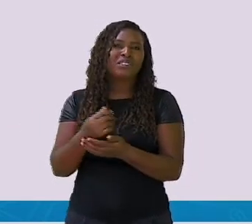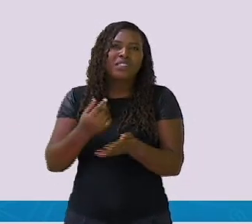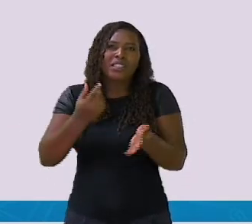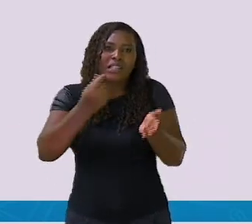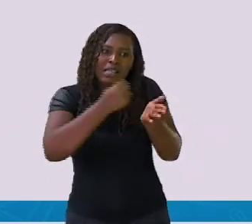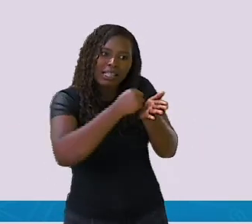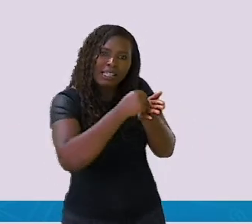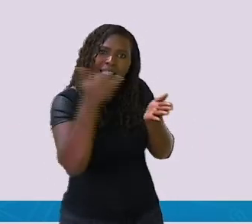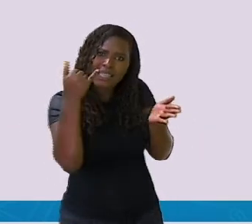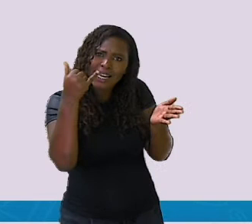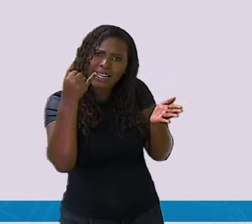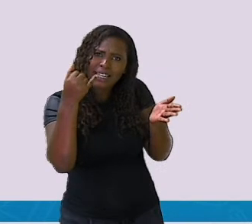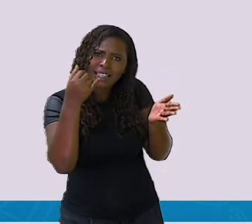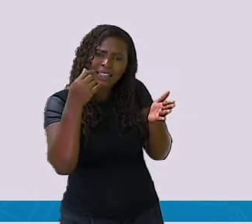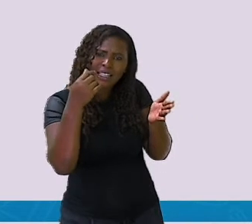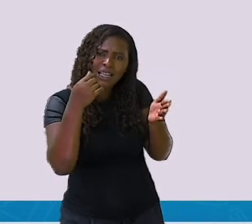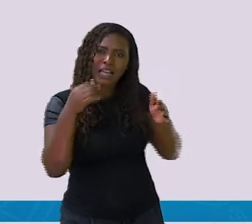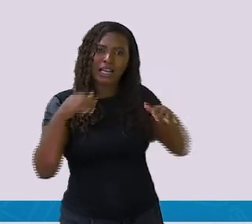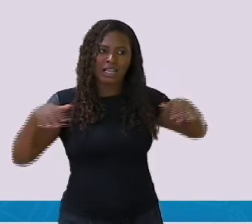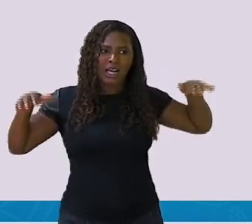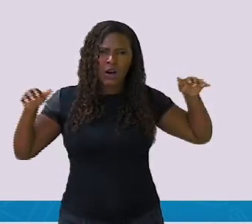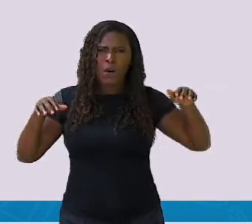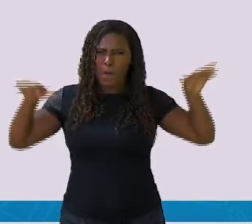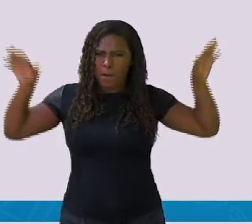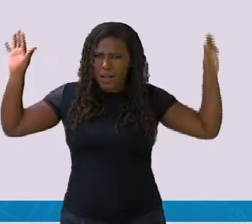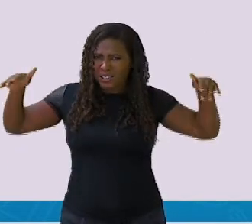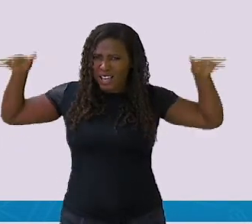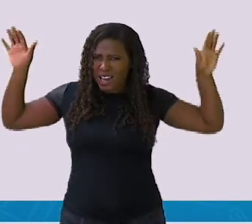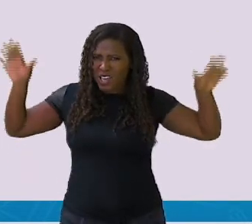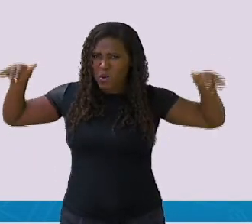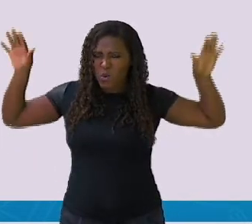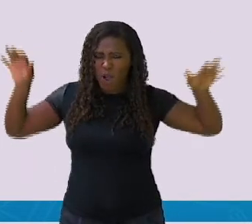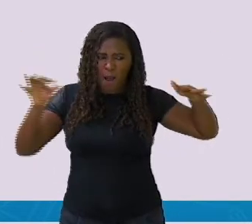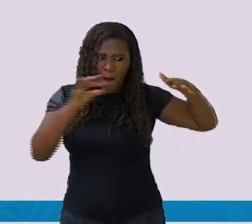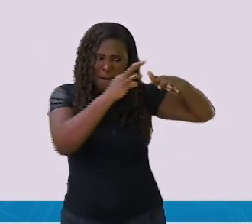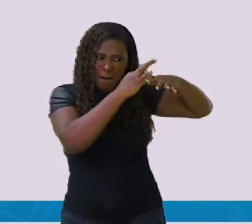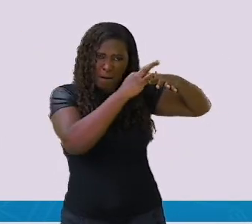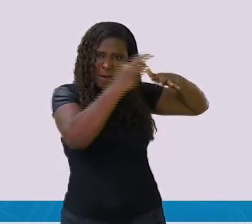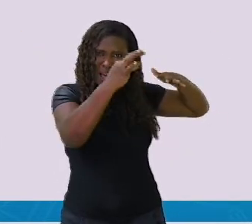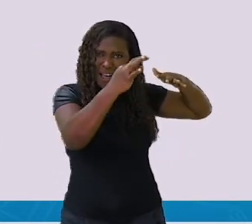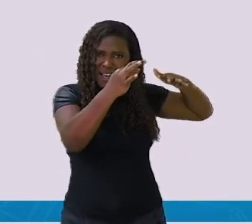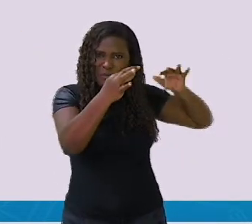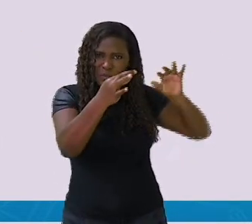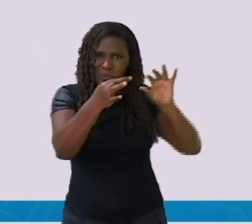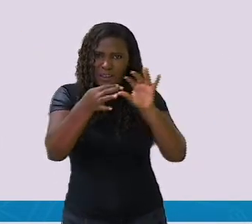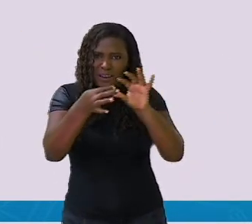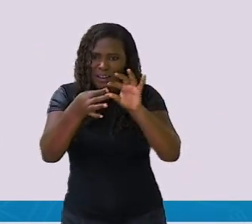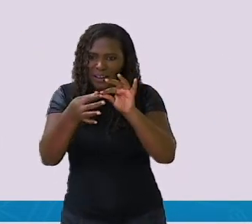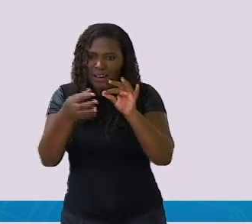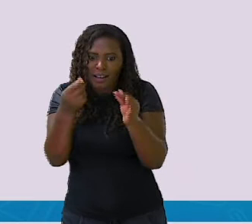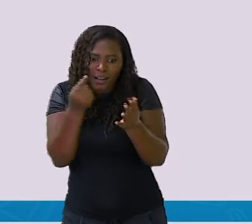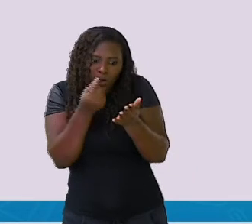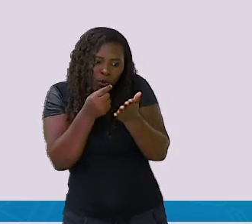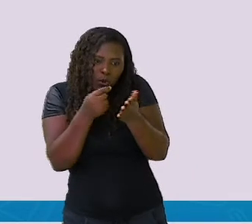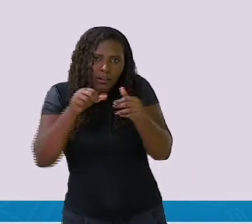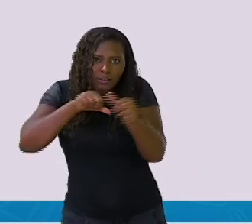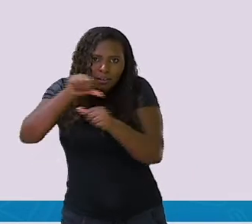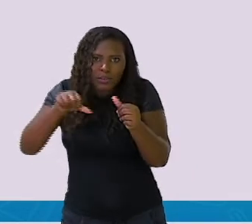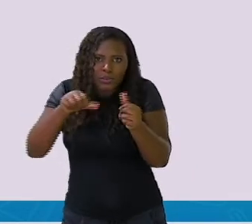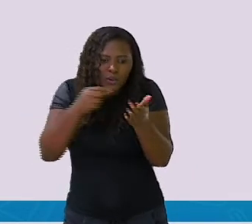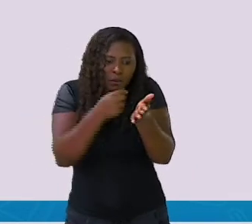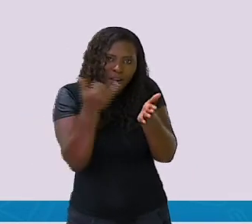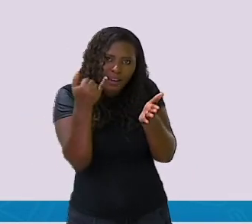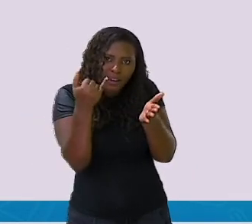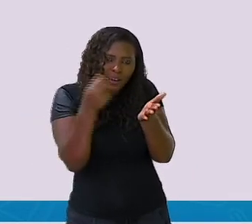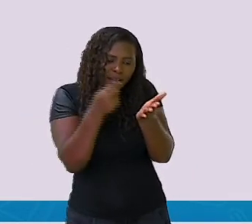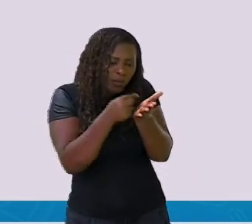uma caneta de pena, a gente consegue, que hoje se você procurar para comprar, você não acha, é muito difícil. Então,